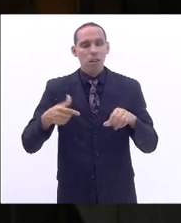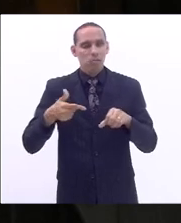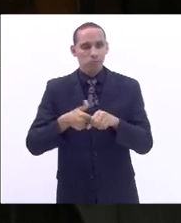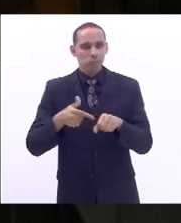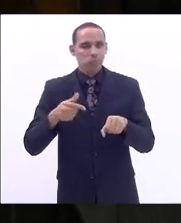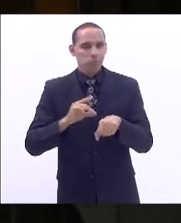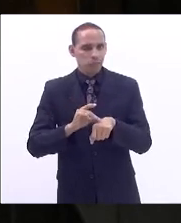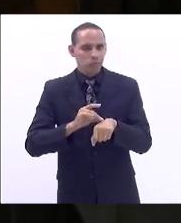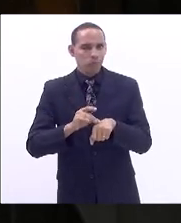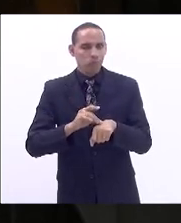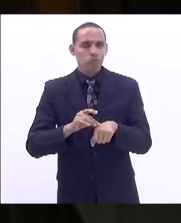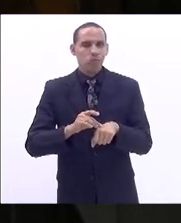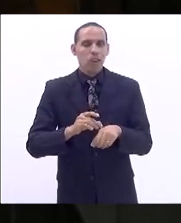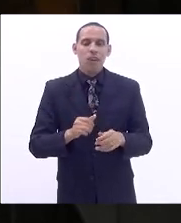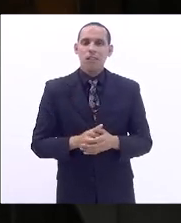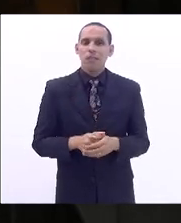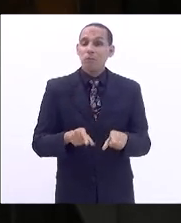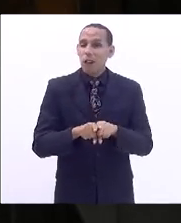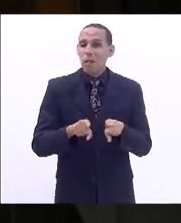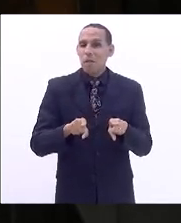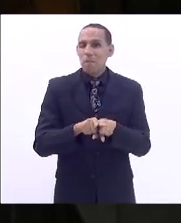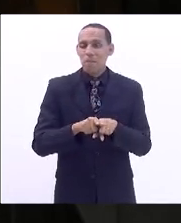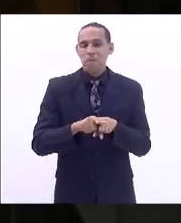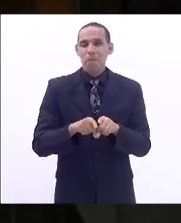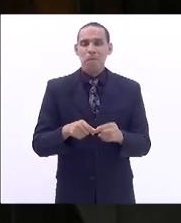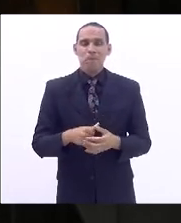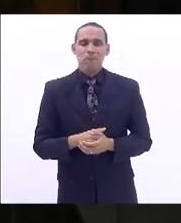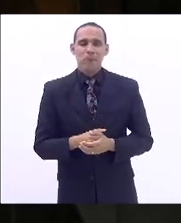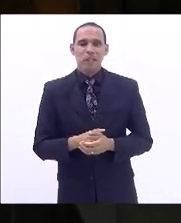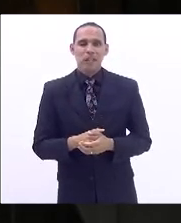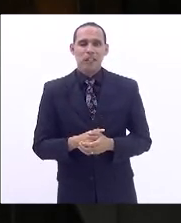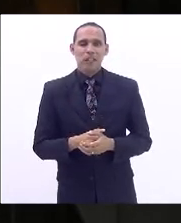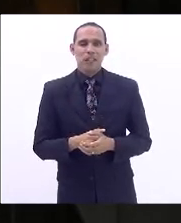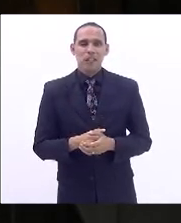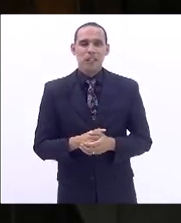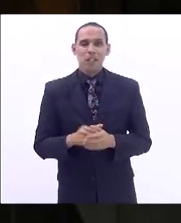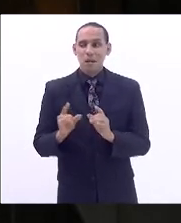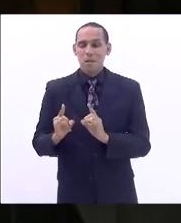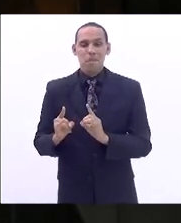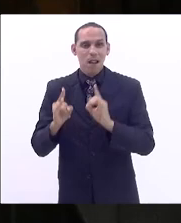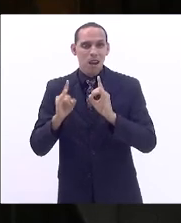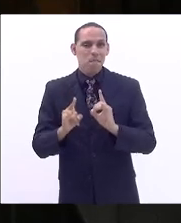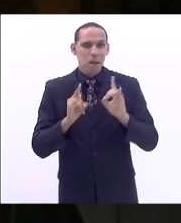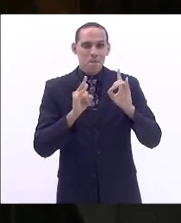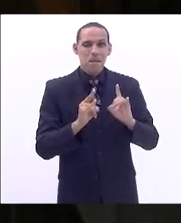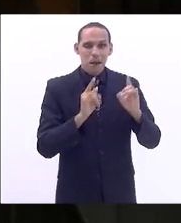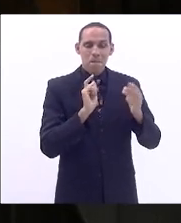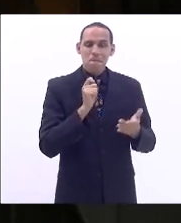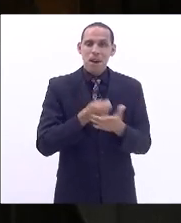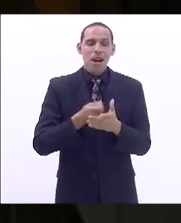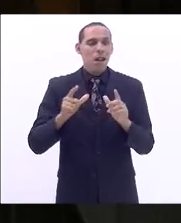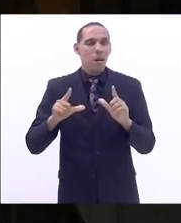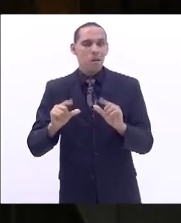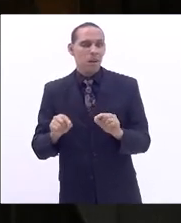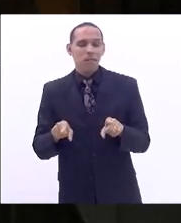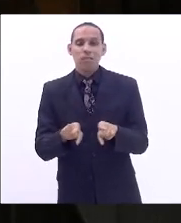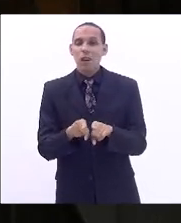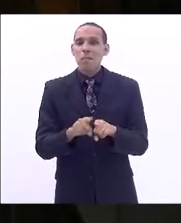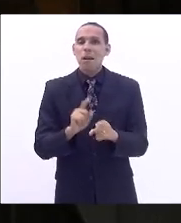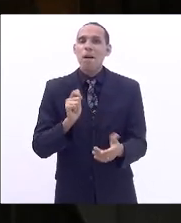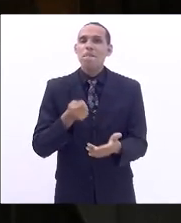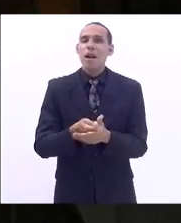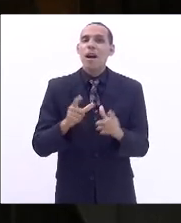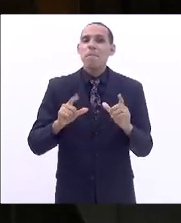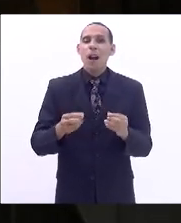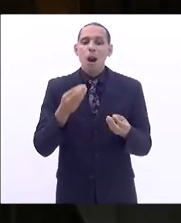dos combustíveis nas bombas a população ele a pagar o preço menor nos fretes irá pagar o preço do menor